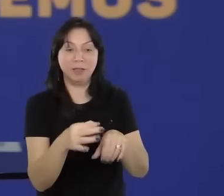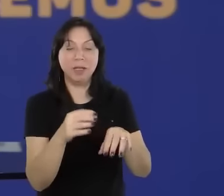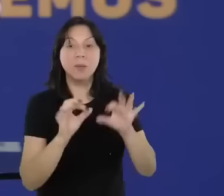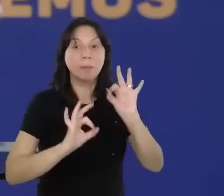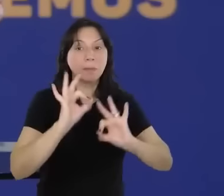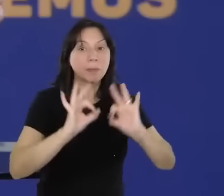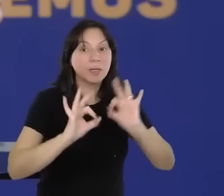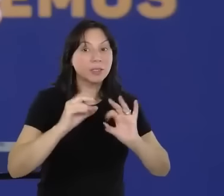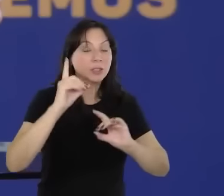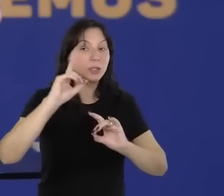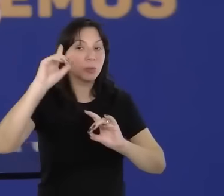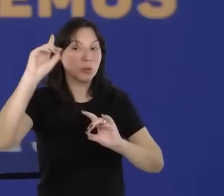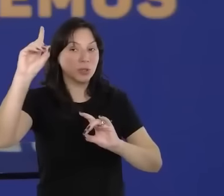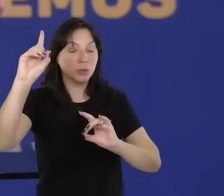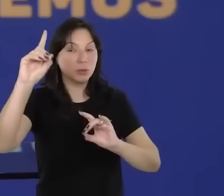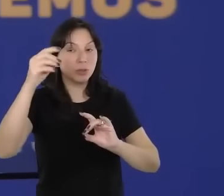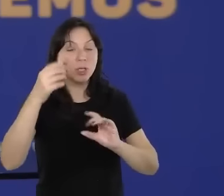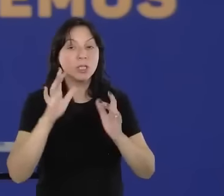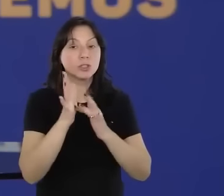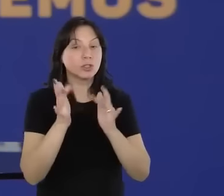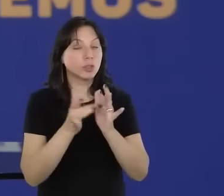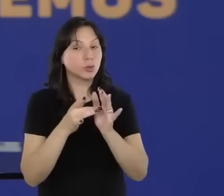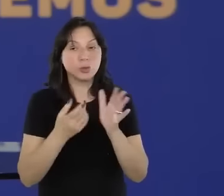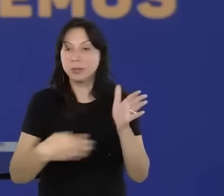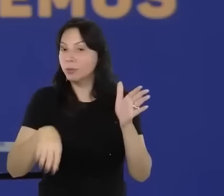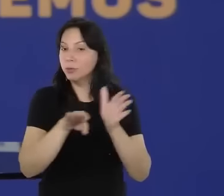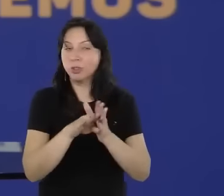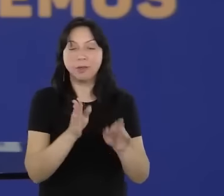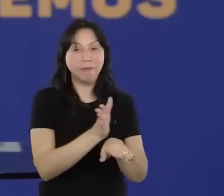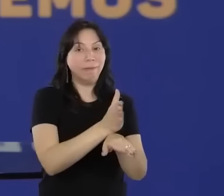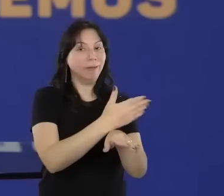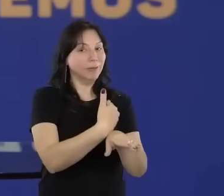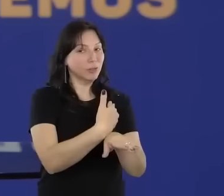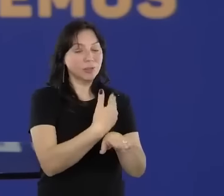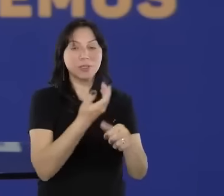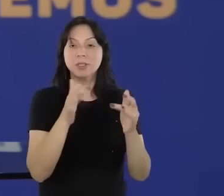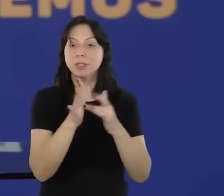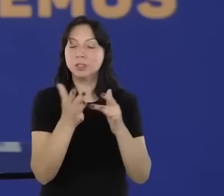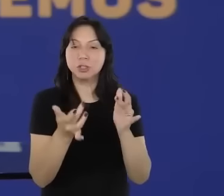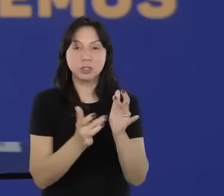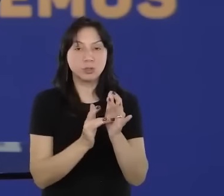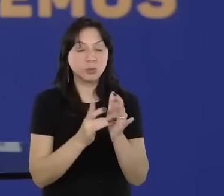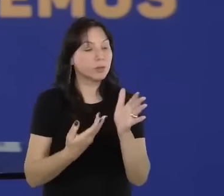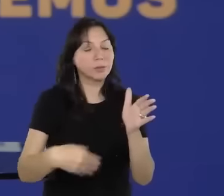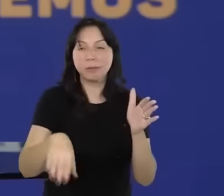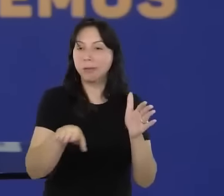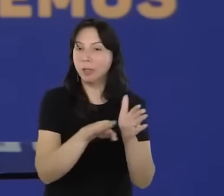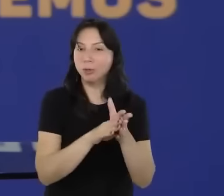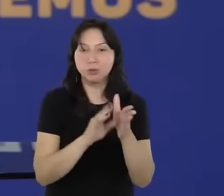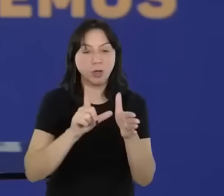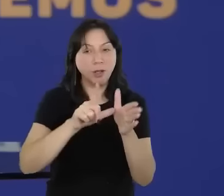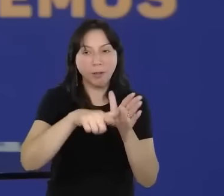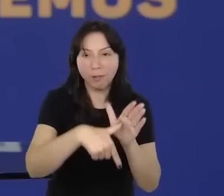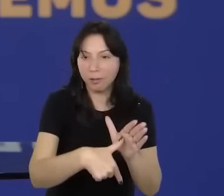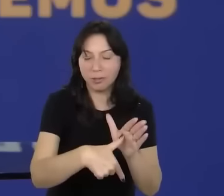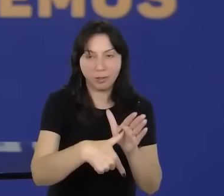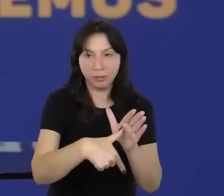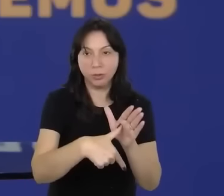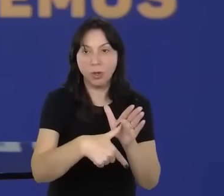vem depois o nosso tempo não é o tempo de Deus o cair de Deus é diferente do